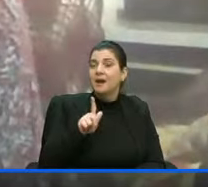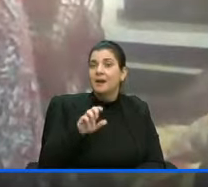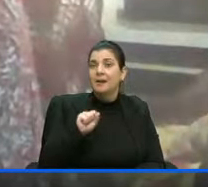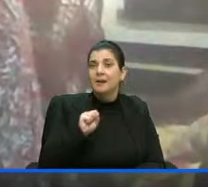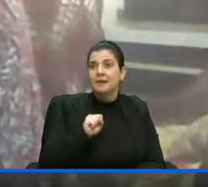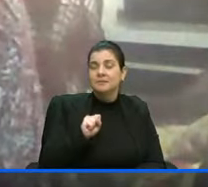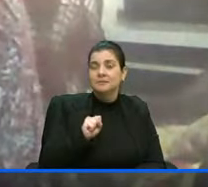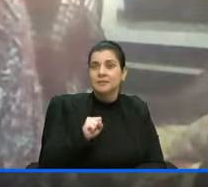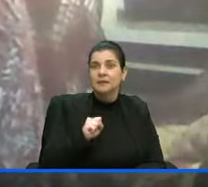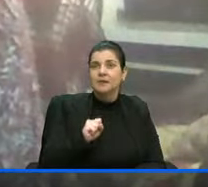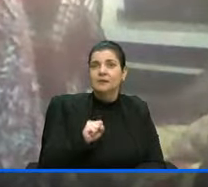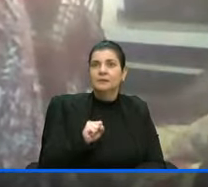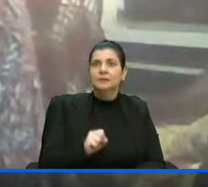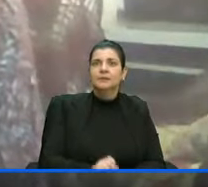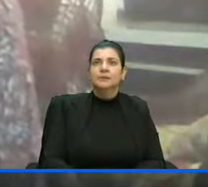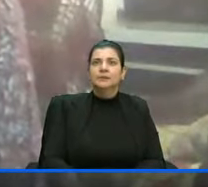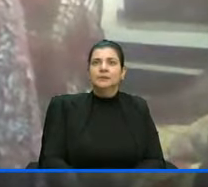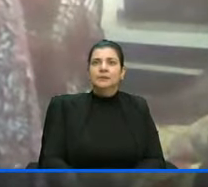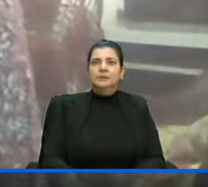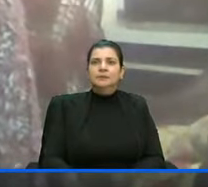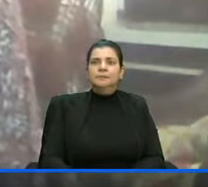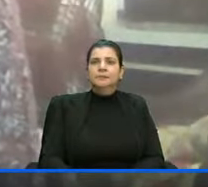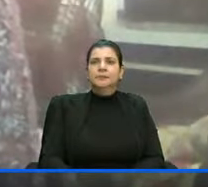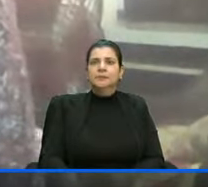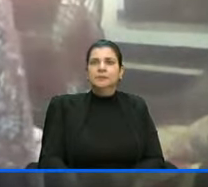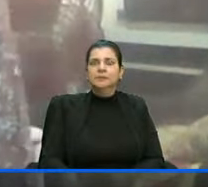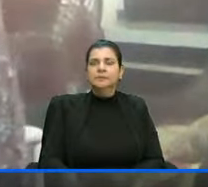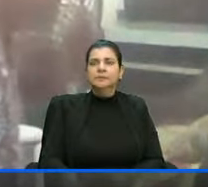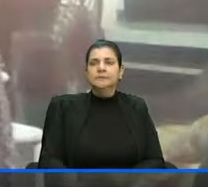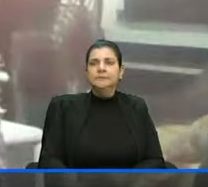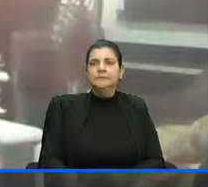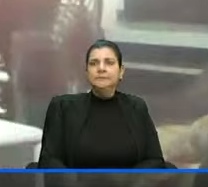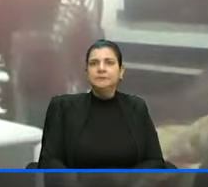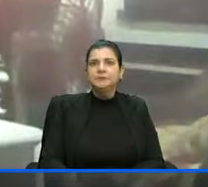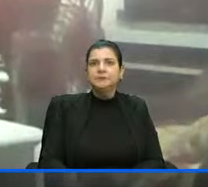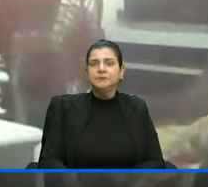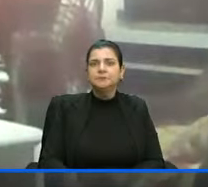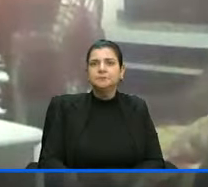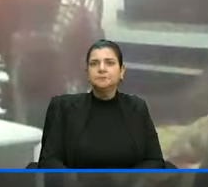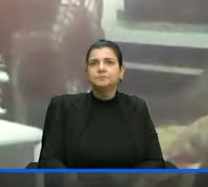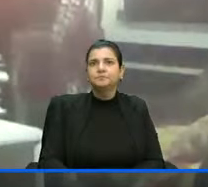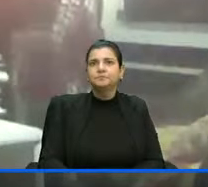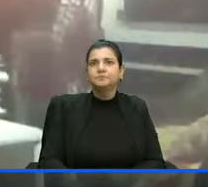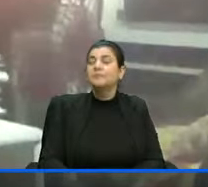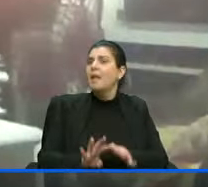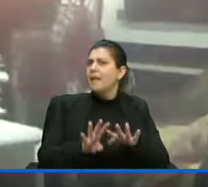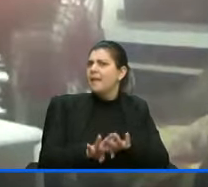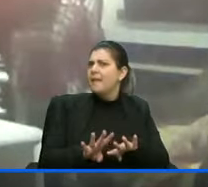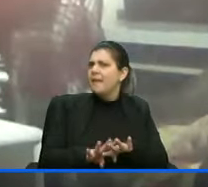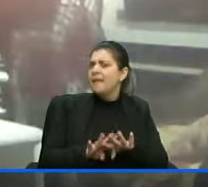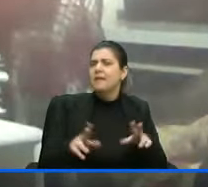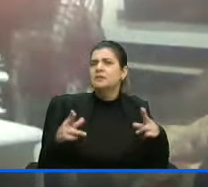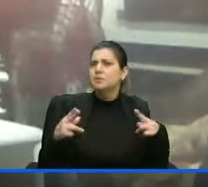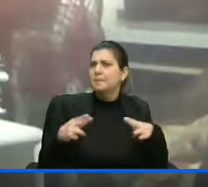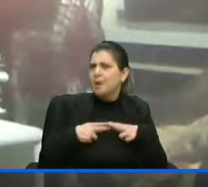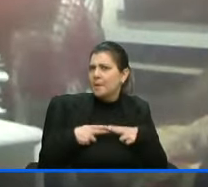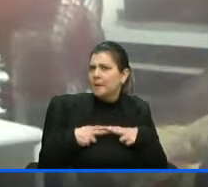1.500 consideram as conveniadas também, estas que é para a escola, Ângela? É rede própria e